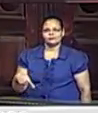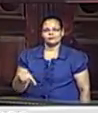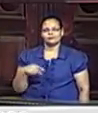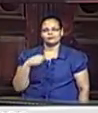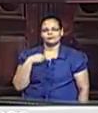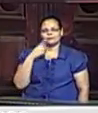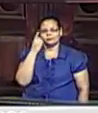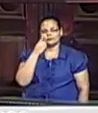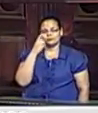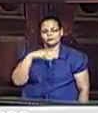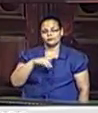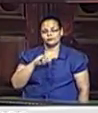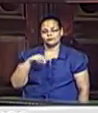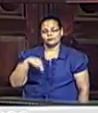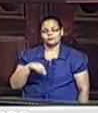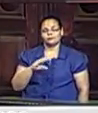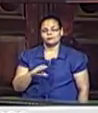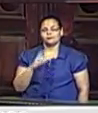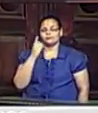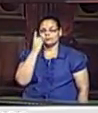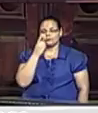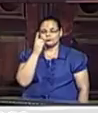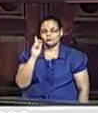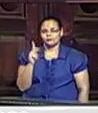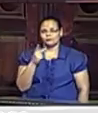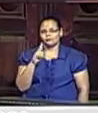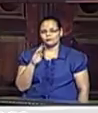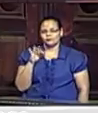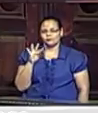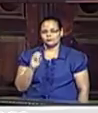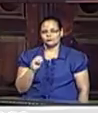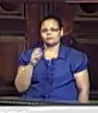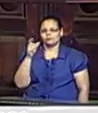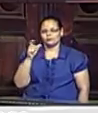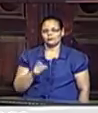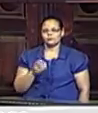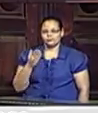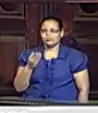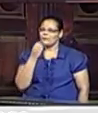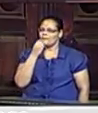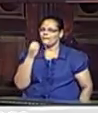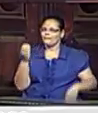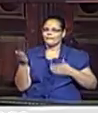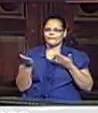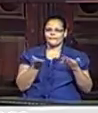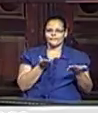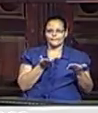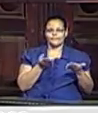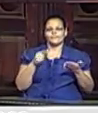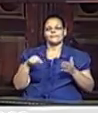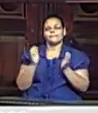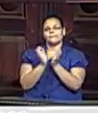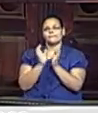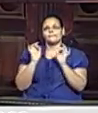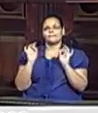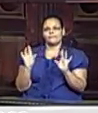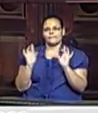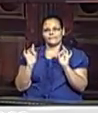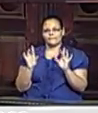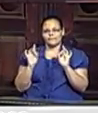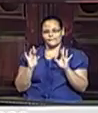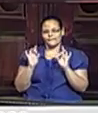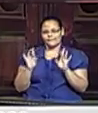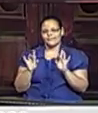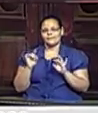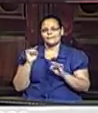Mink. Deputado Gilberto, primeiro dizer que Vossa Excelência será muito bem-vindo nessa comissão especial